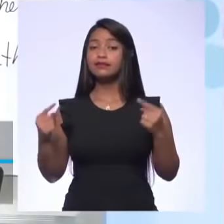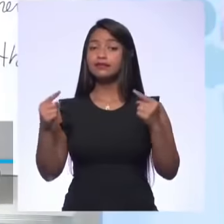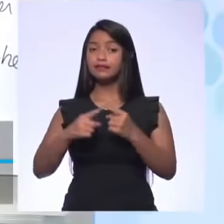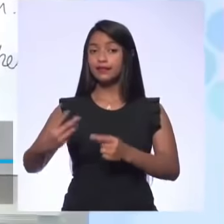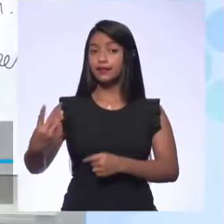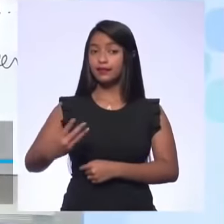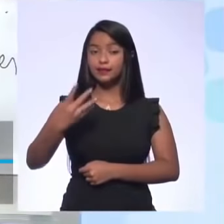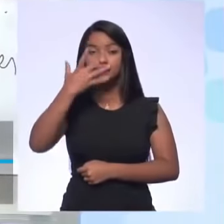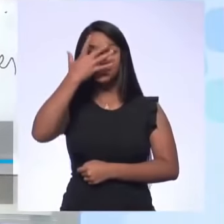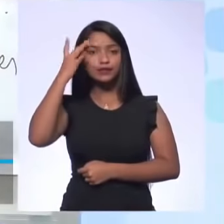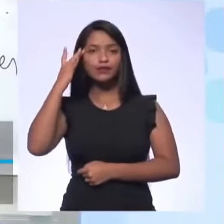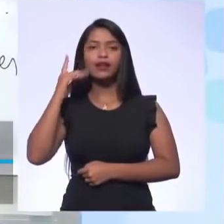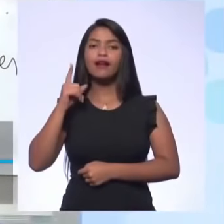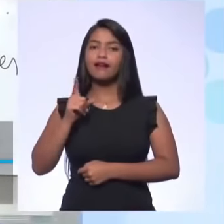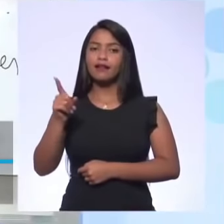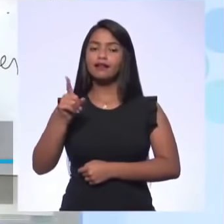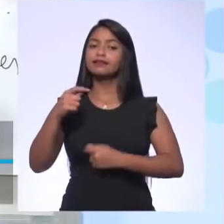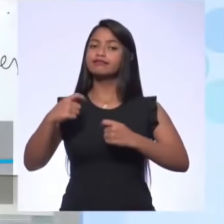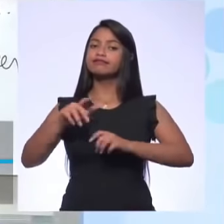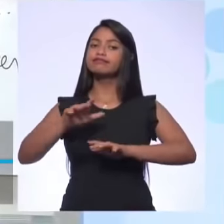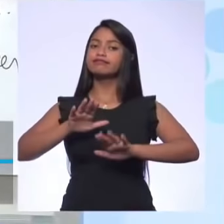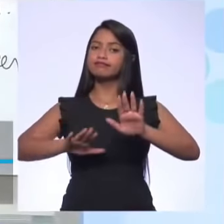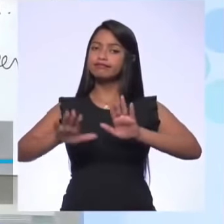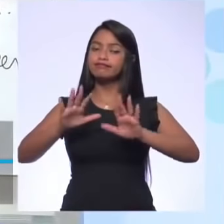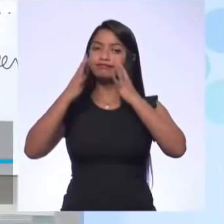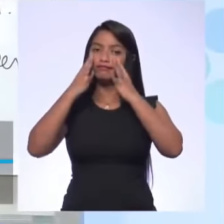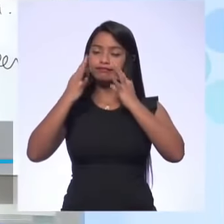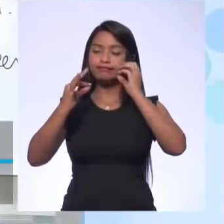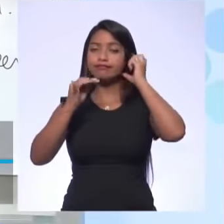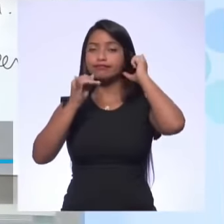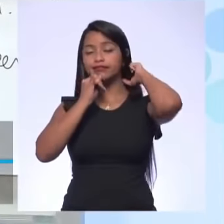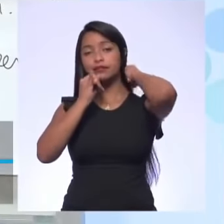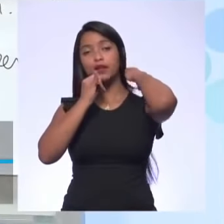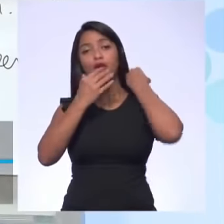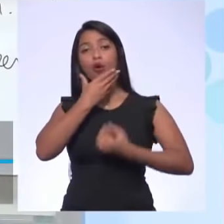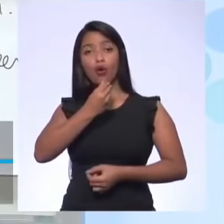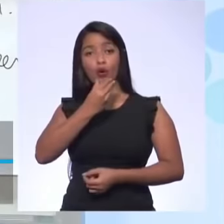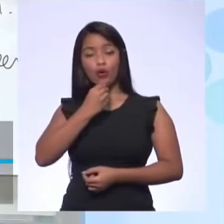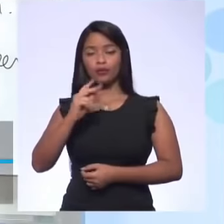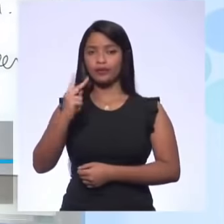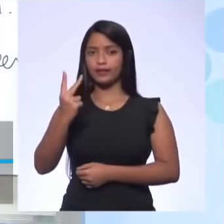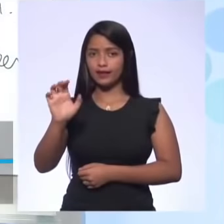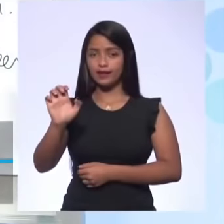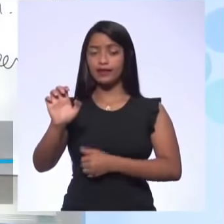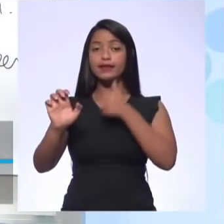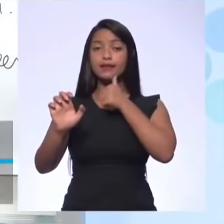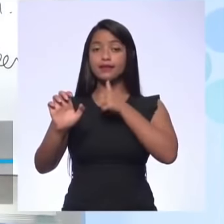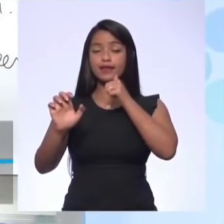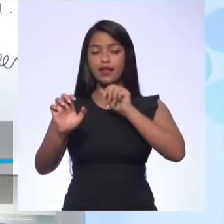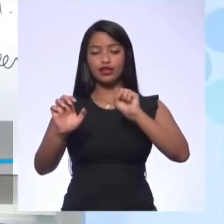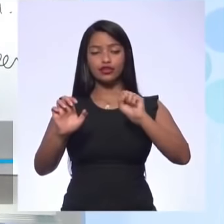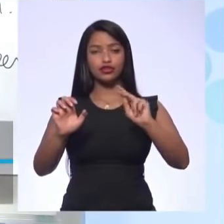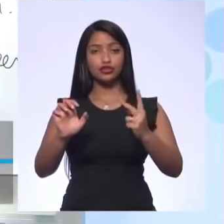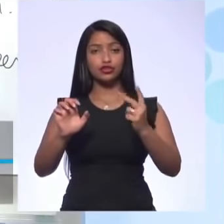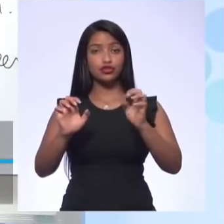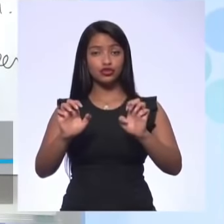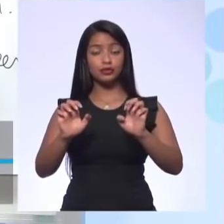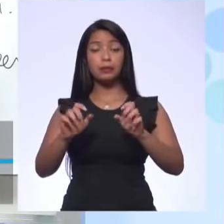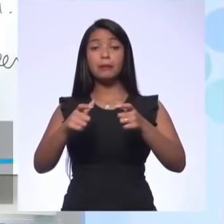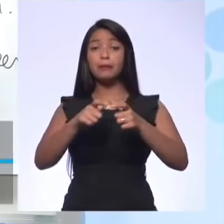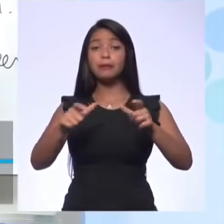pessoa. Então, a gente tem que tomar cuidado. Se eu estou falando de menino, é he. Se é menina, é she. E a maioria de vocês colocaram I, porque é